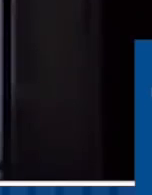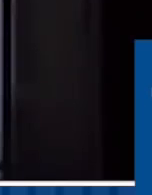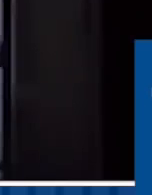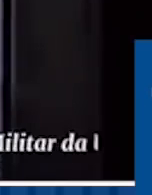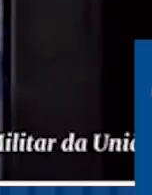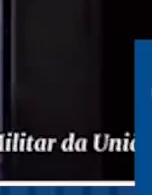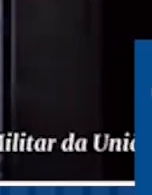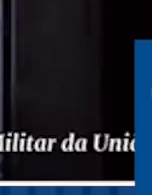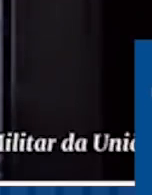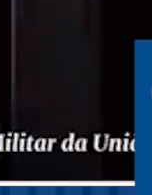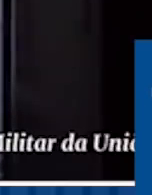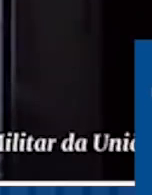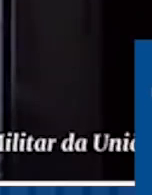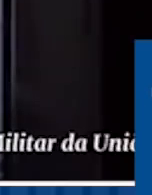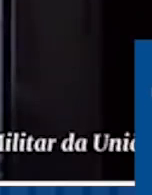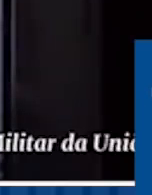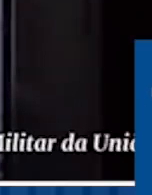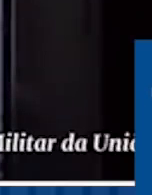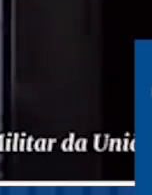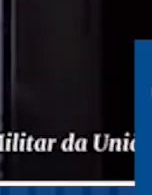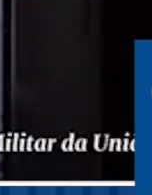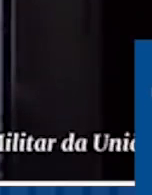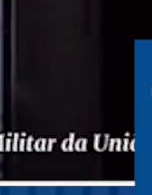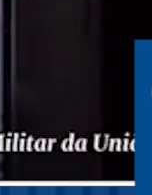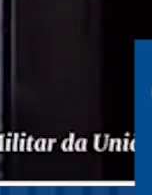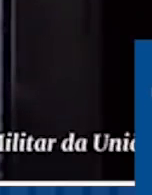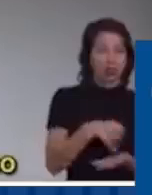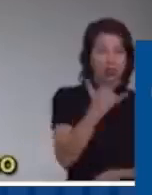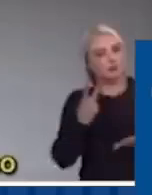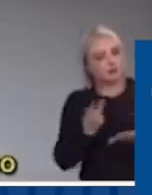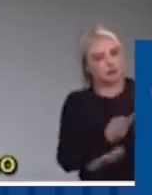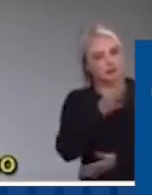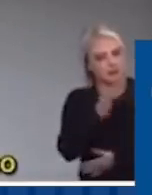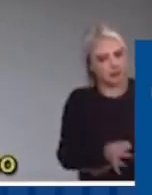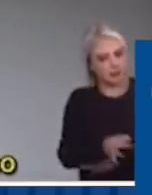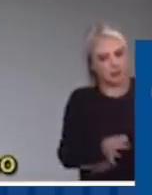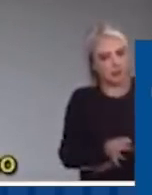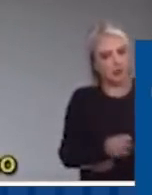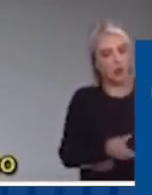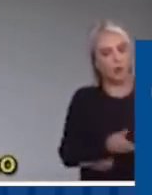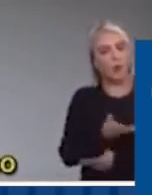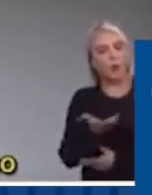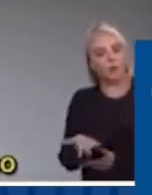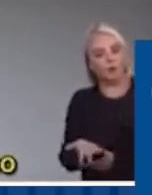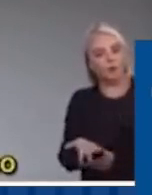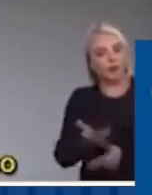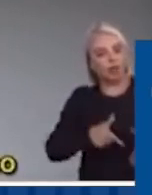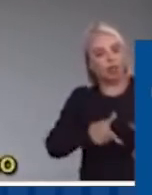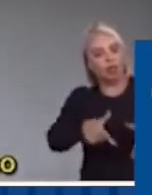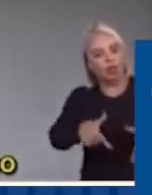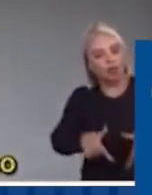da crise política brasileira está no Poder Judiciário. Quando o ativismo vem de